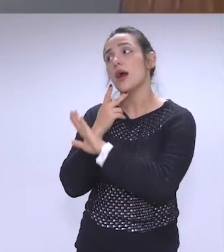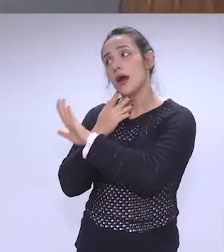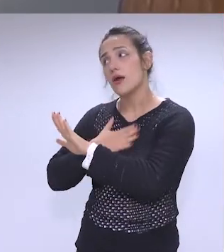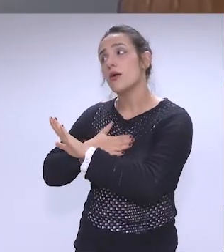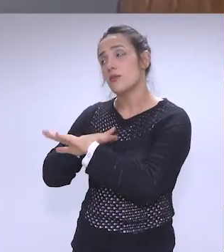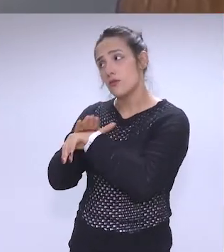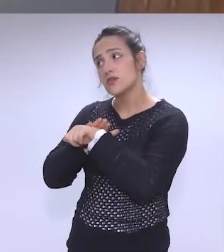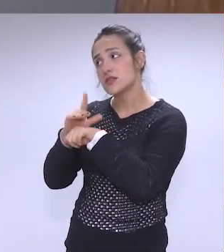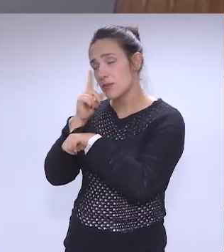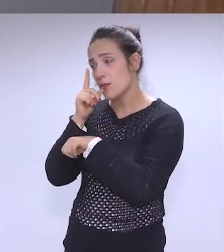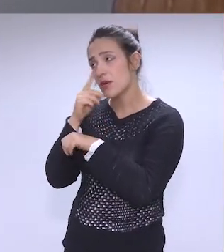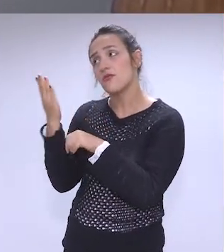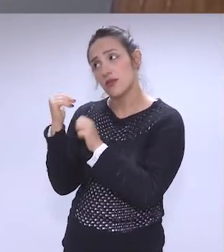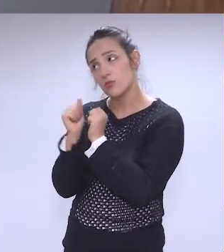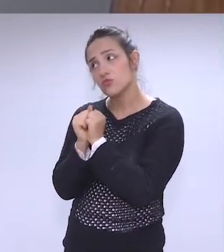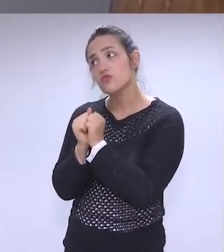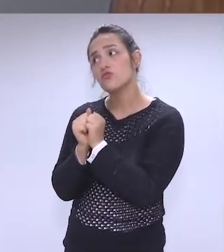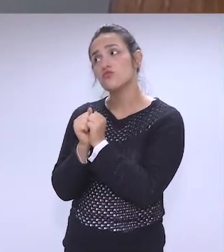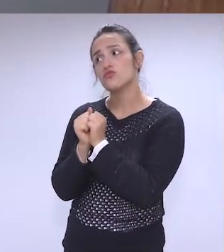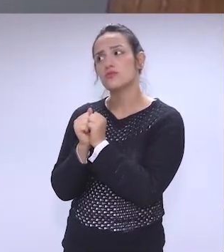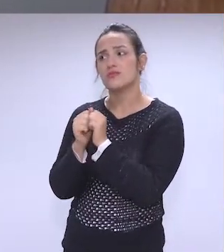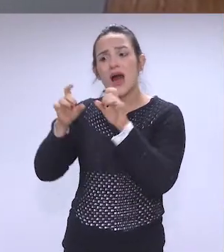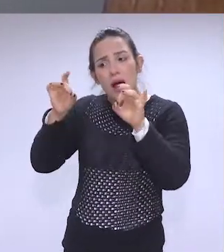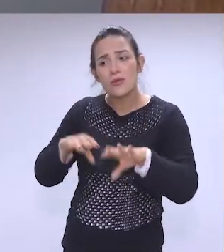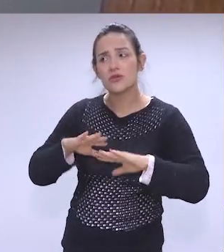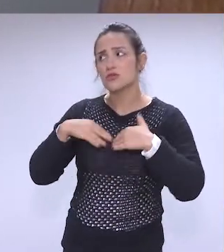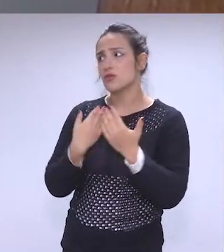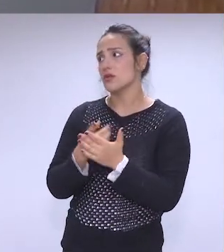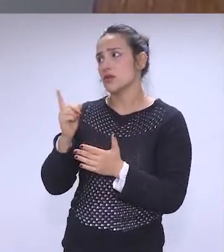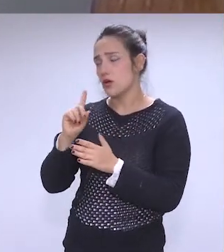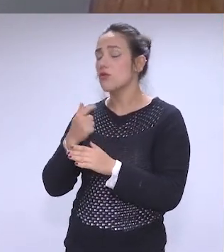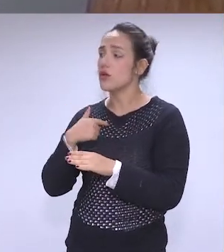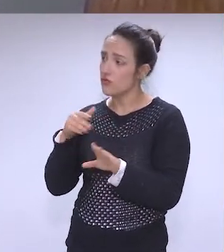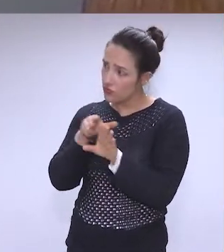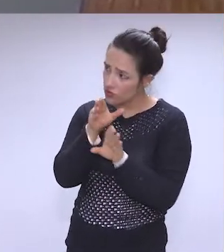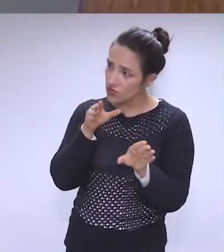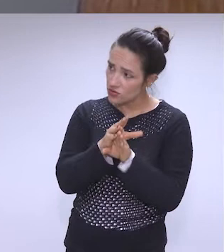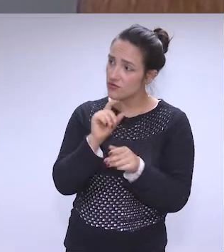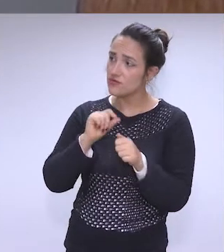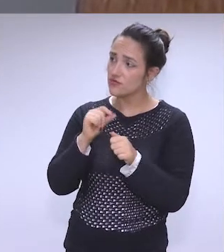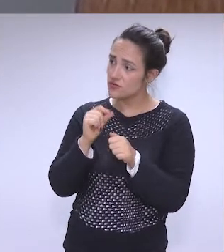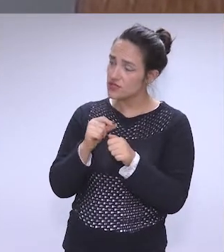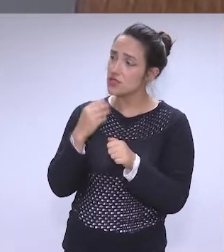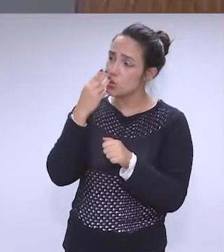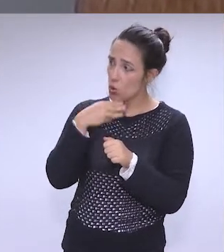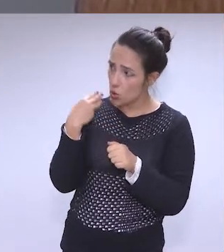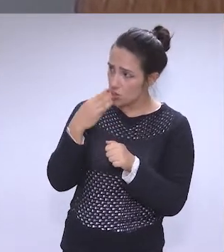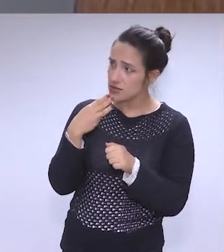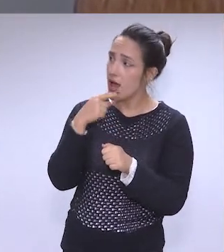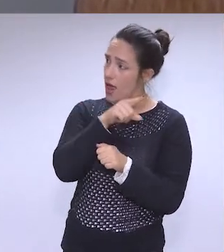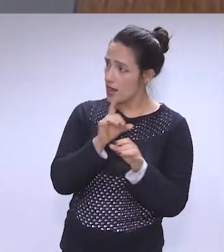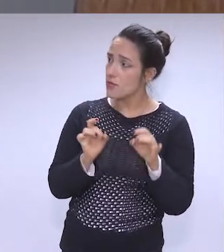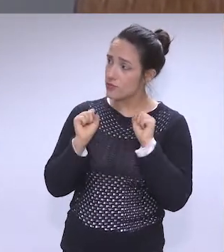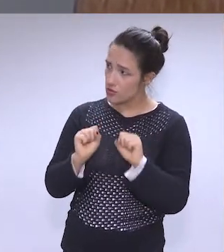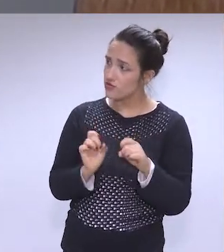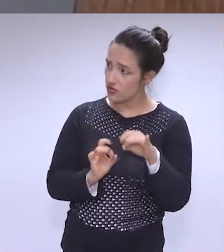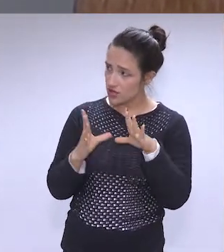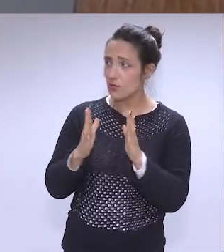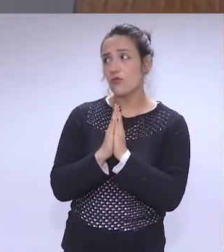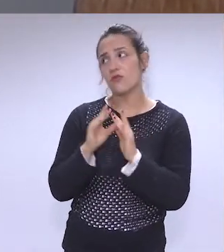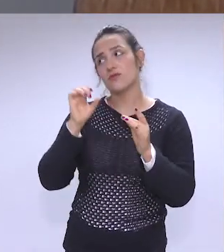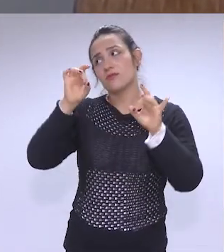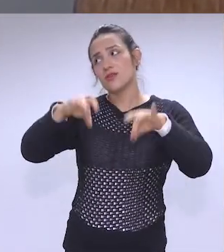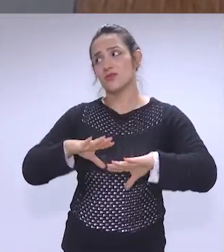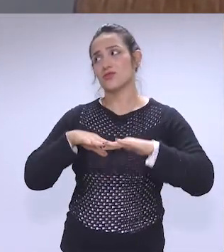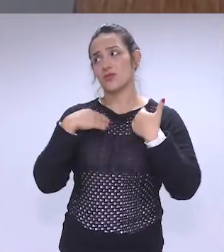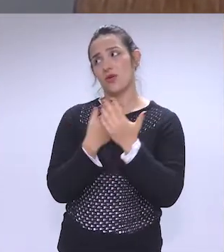incentivou, porque algumas pessoas falaram com ela, aí falou que eu ia aprender a fazer algumas comidas, alguns doces, e que eu poderia vender